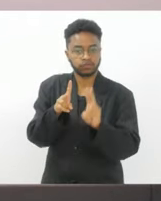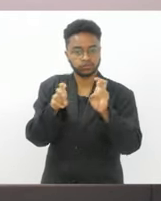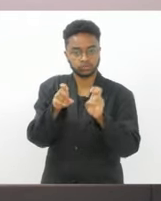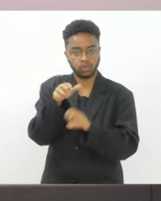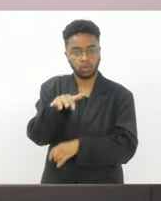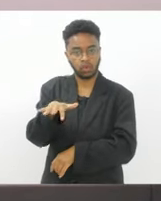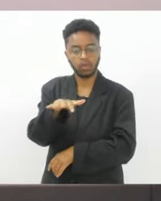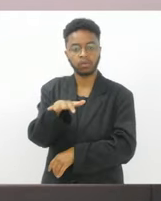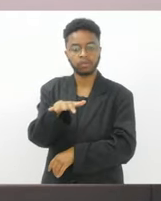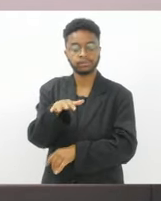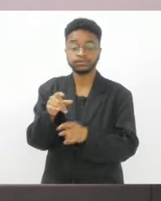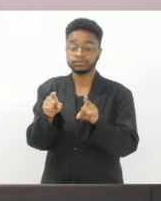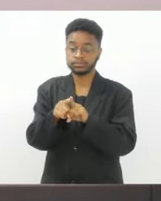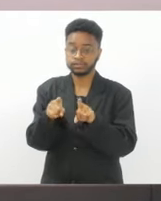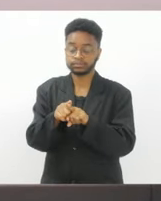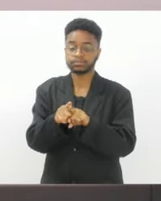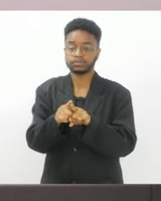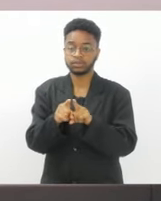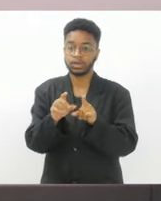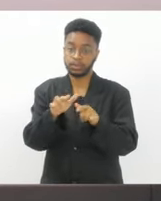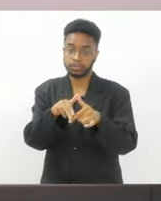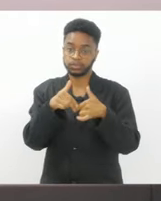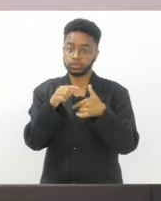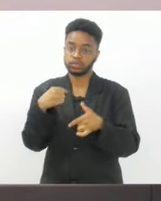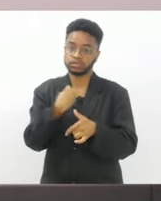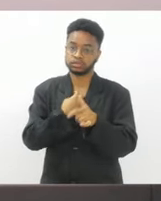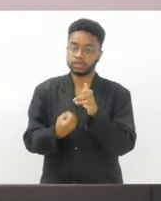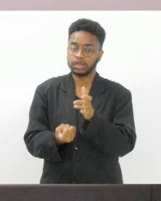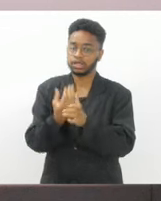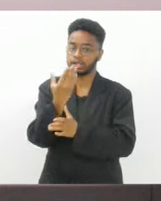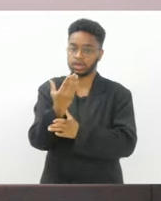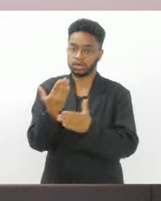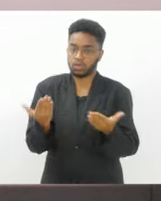que motiva